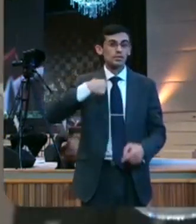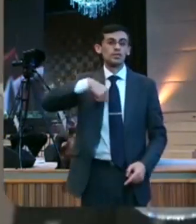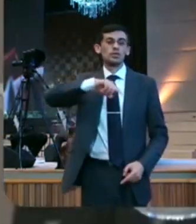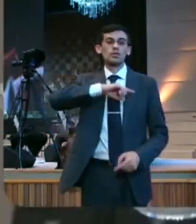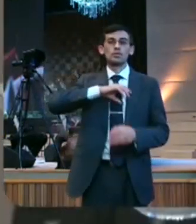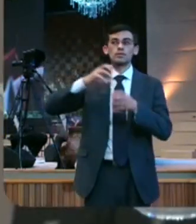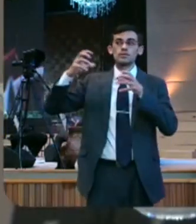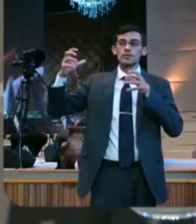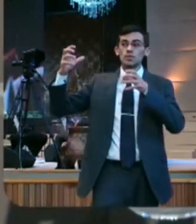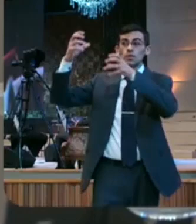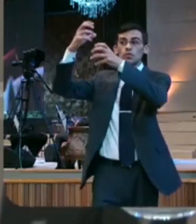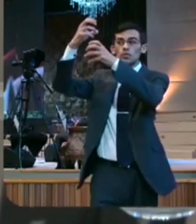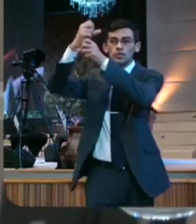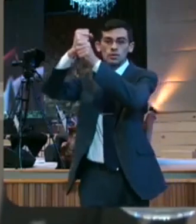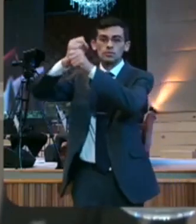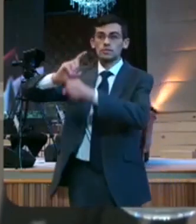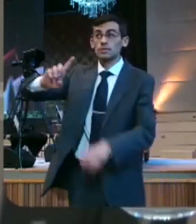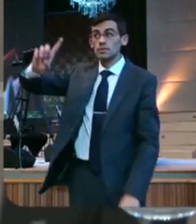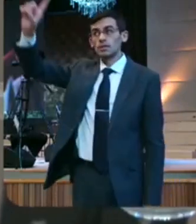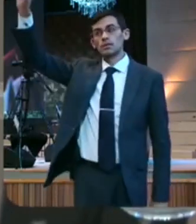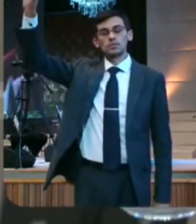no método de Deus.